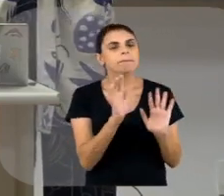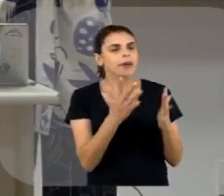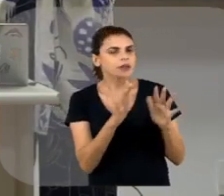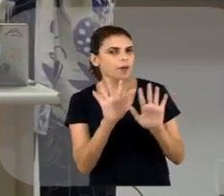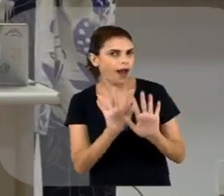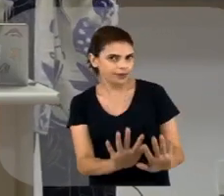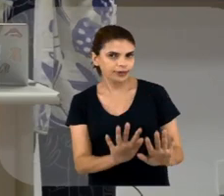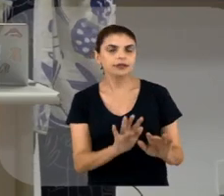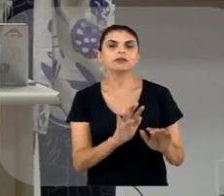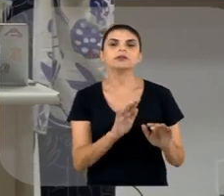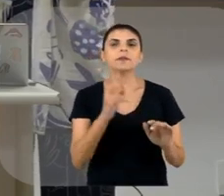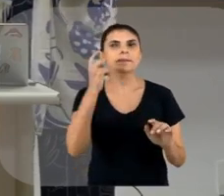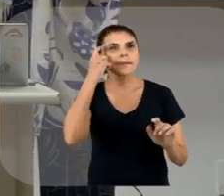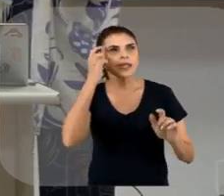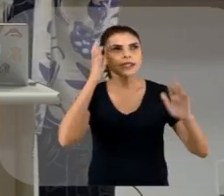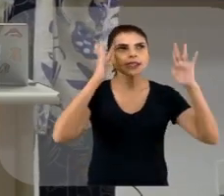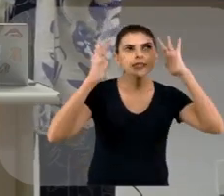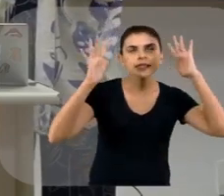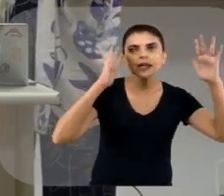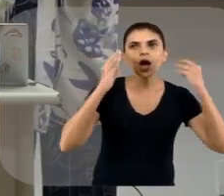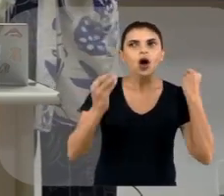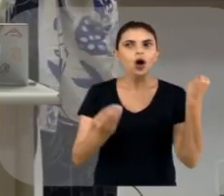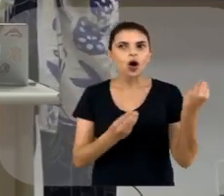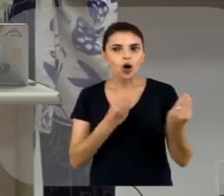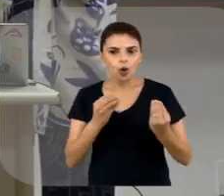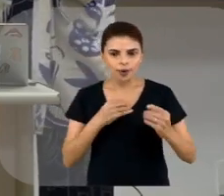é isso, é quando a gente vai pensar, né,